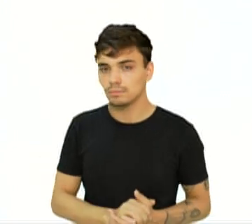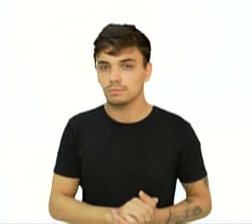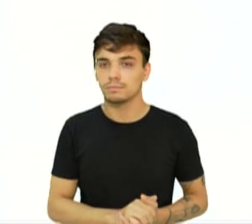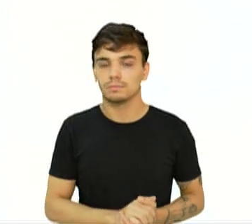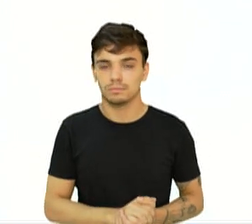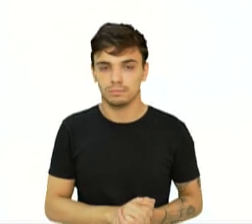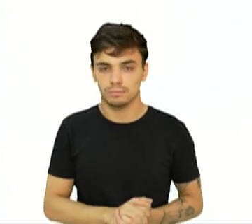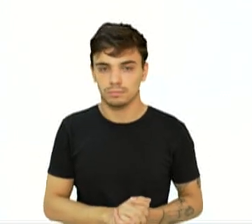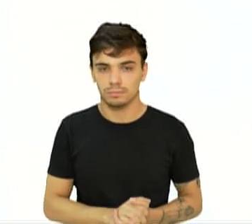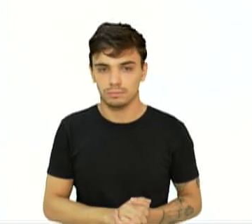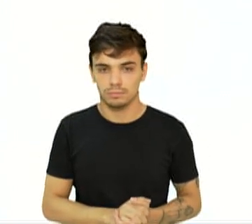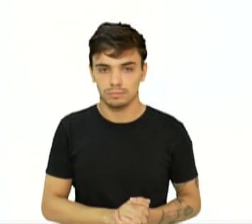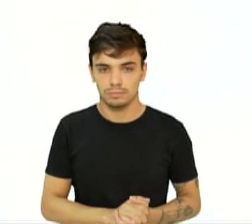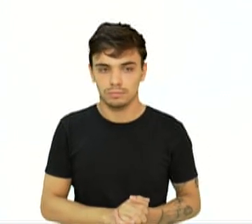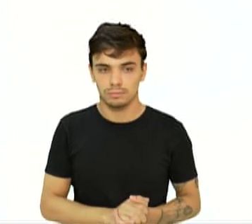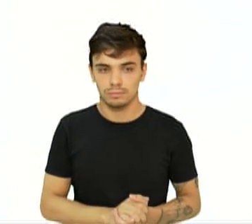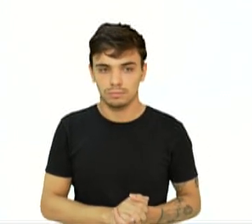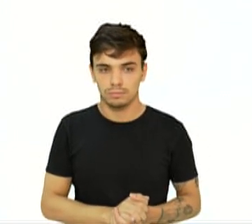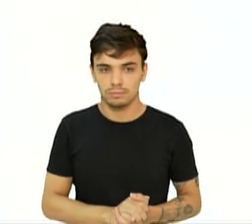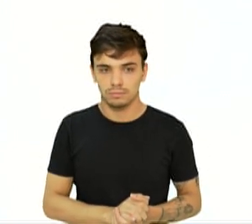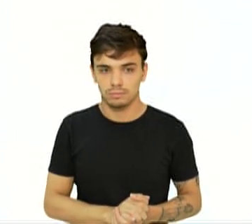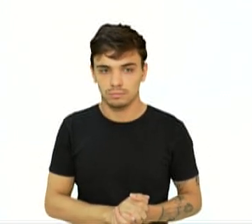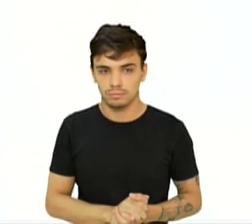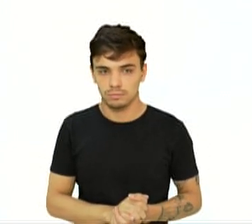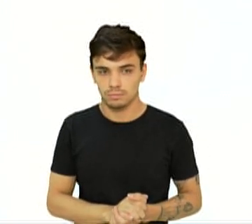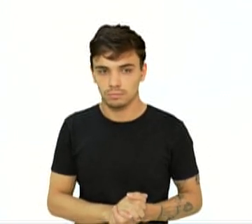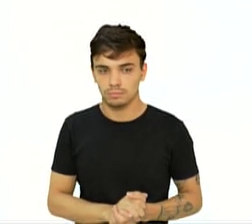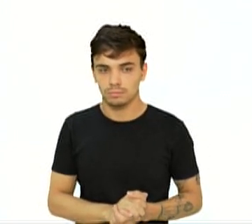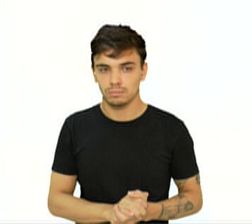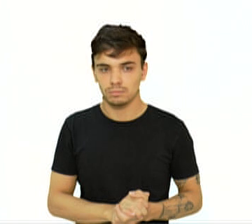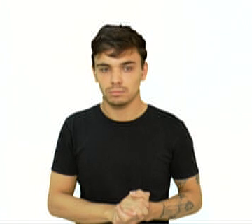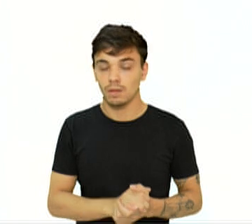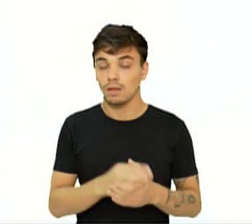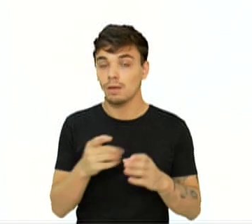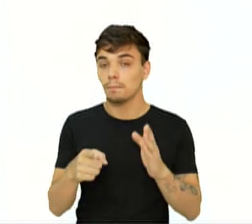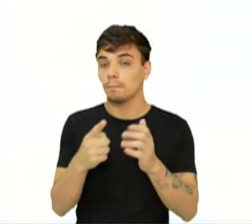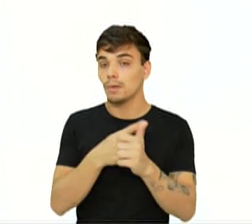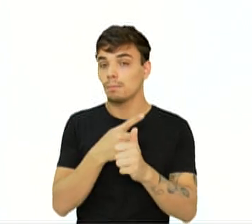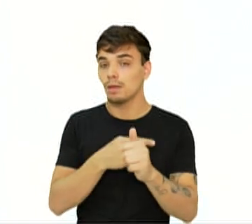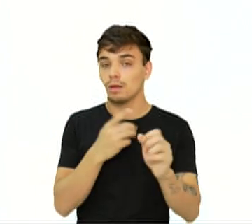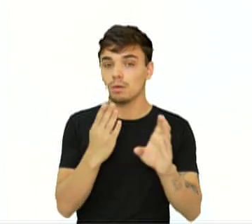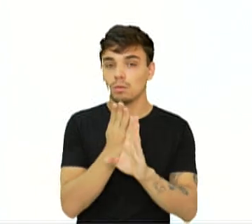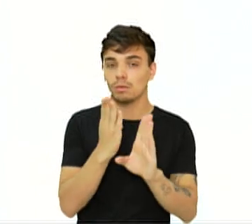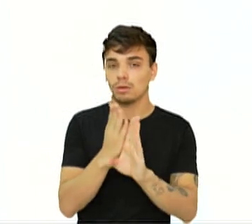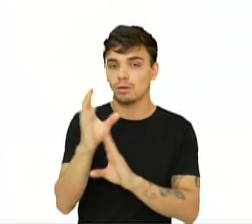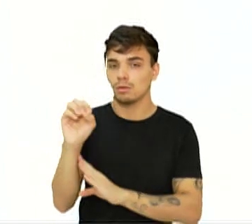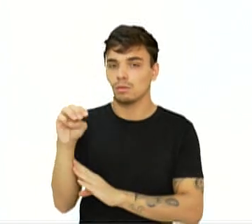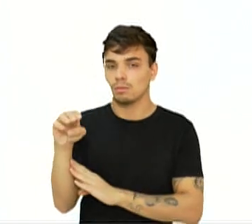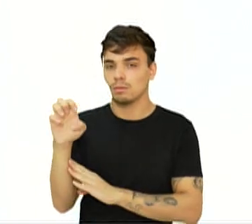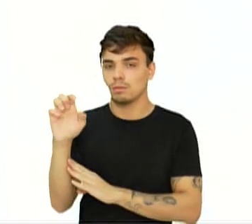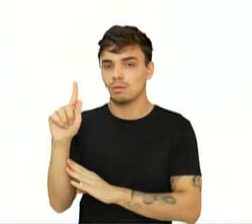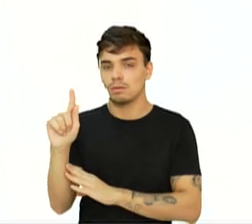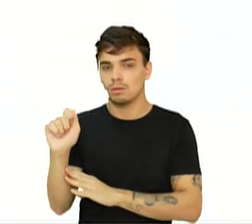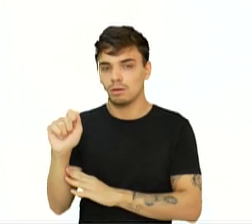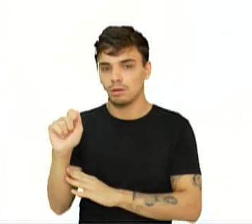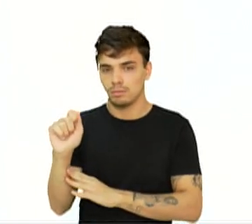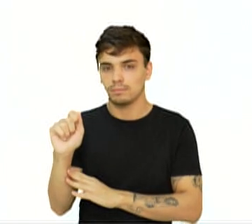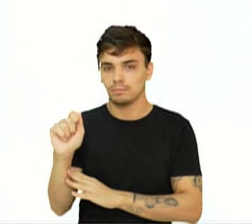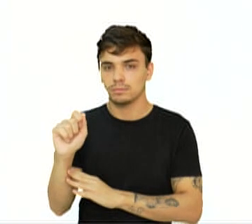sobre XC vezes ômega. Preciso, então, determinar ômega primeiro, que é a frequência angular do sinal